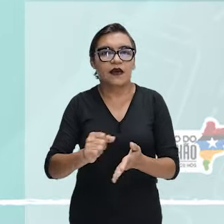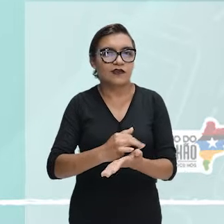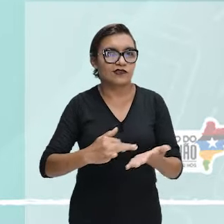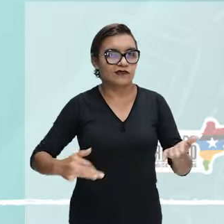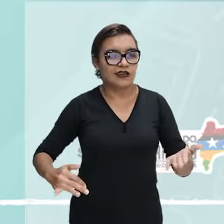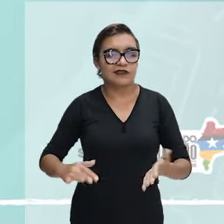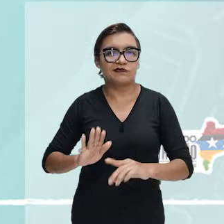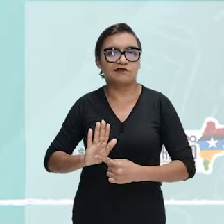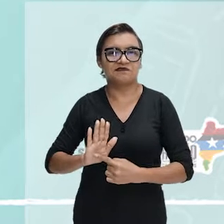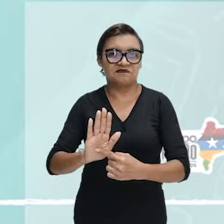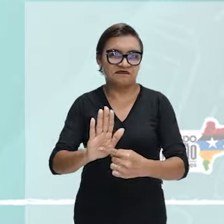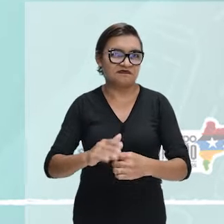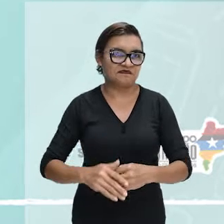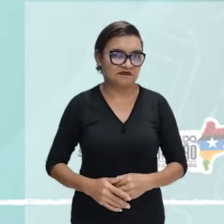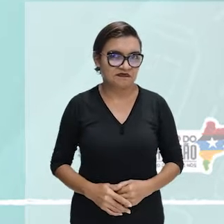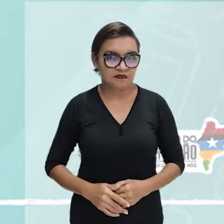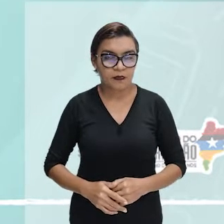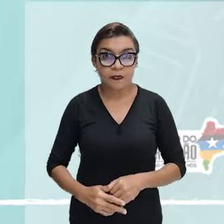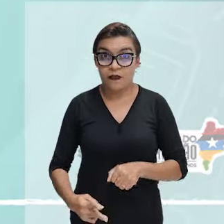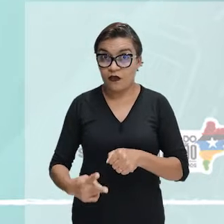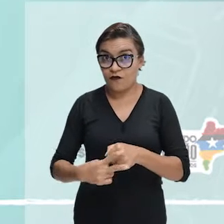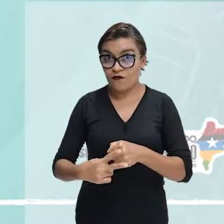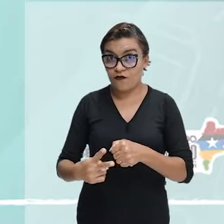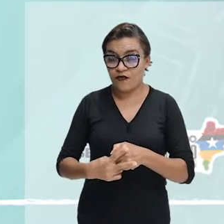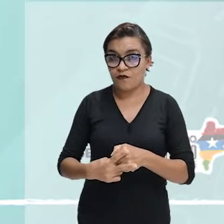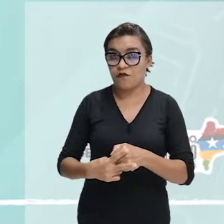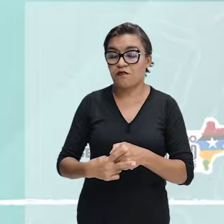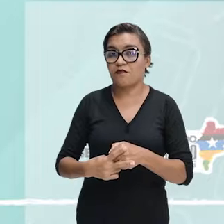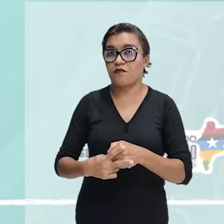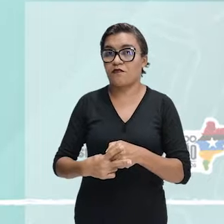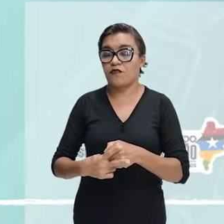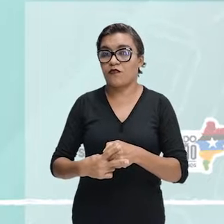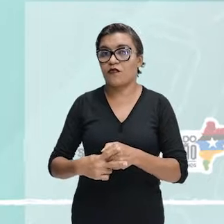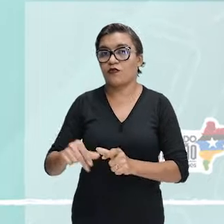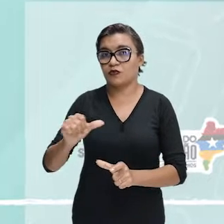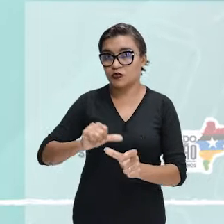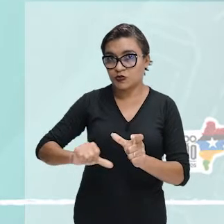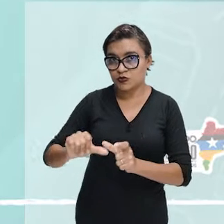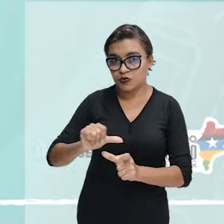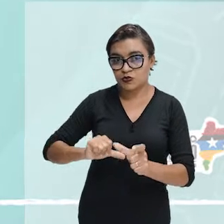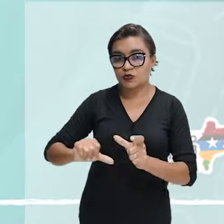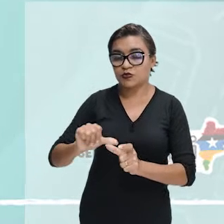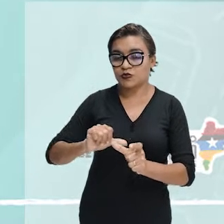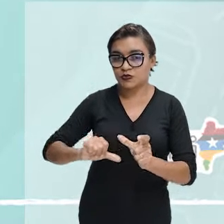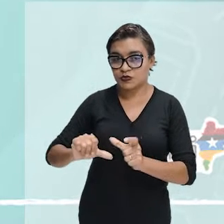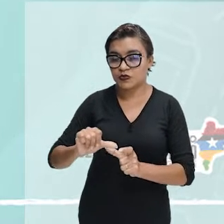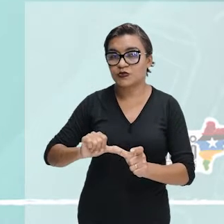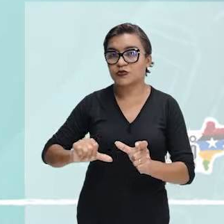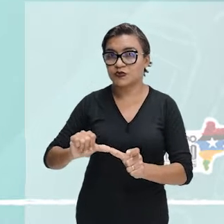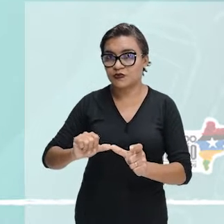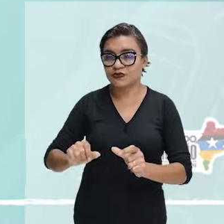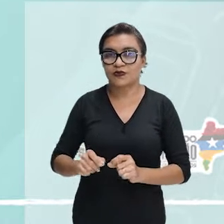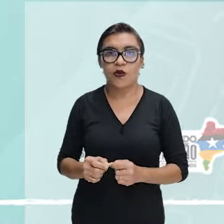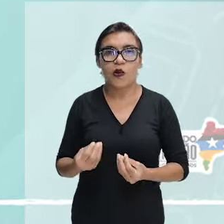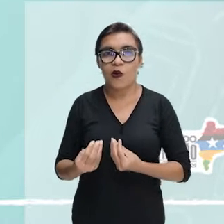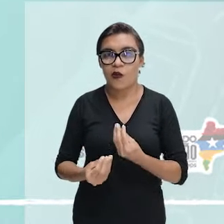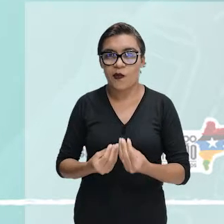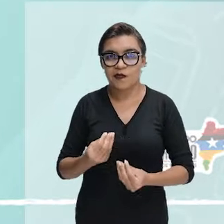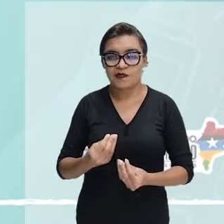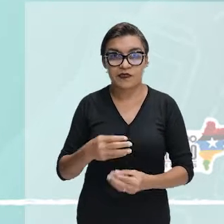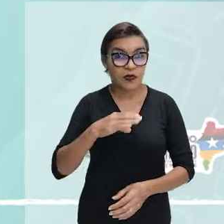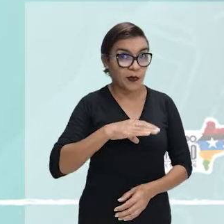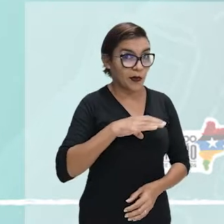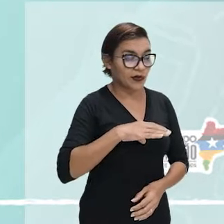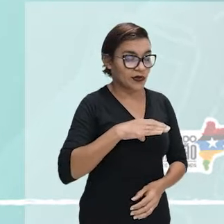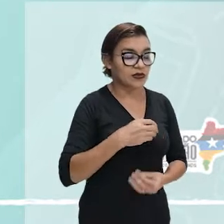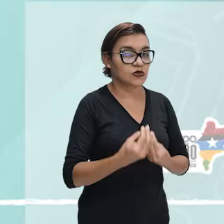exercícios. Os verbos pronominales ou reflexivos, pronominais ou reflexivos em português,